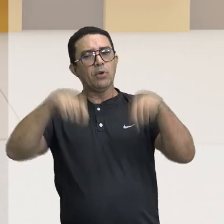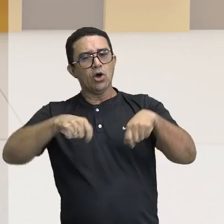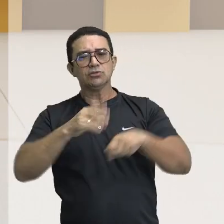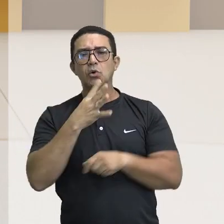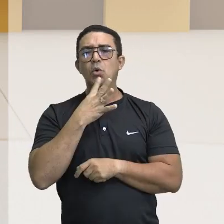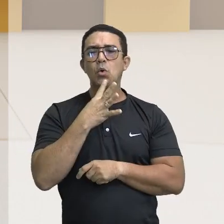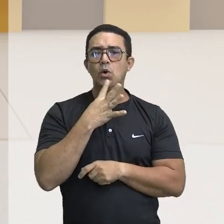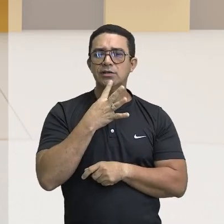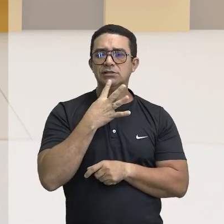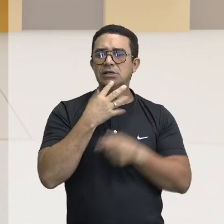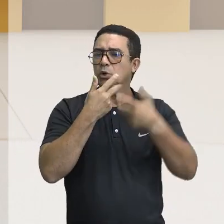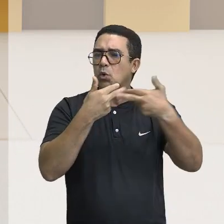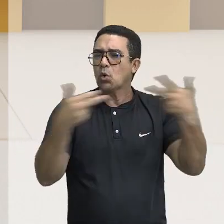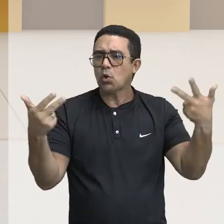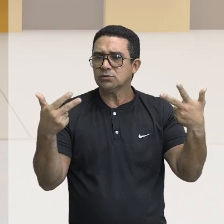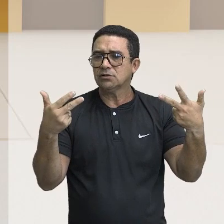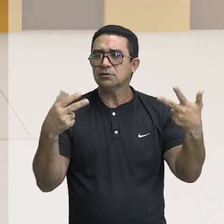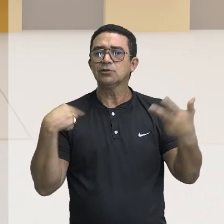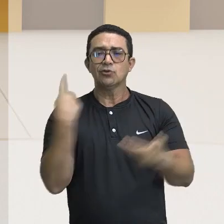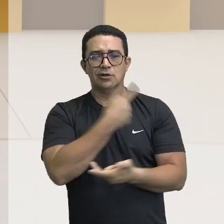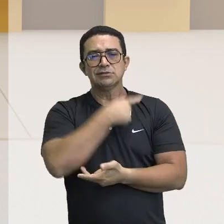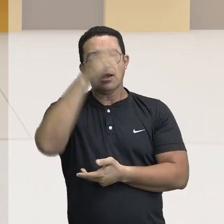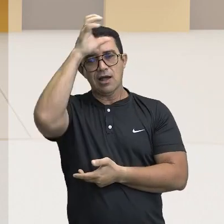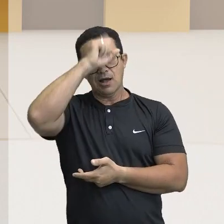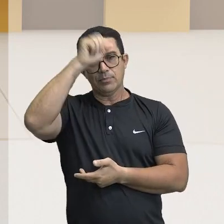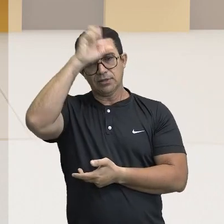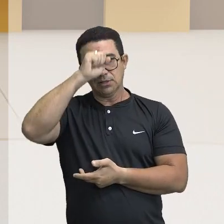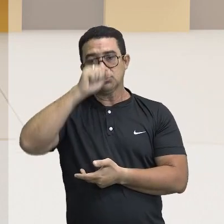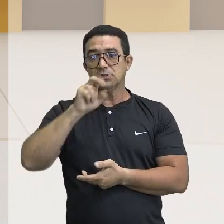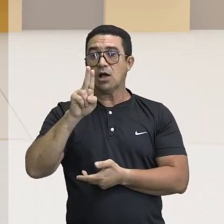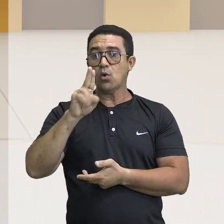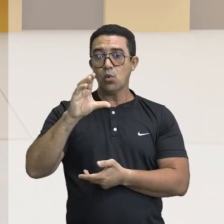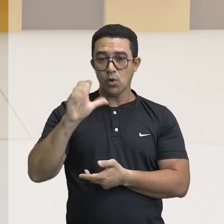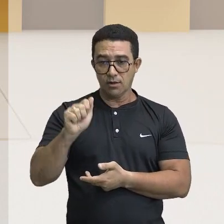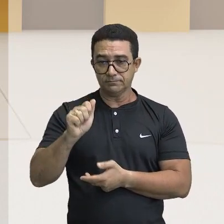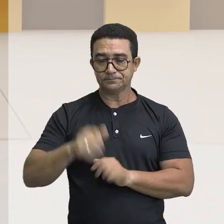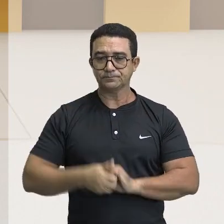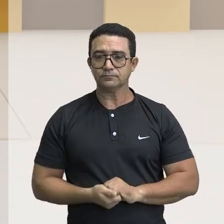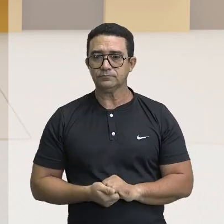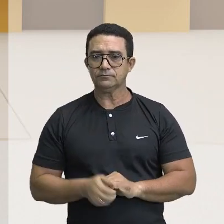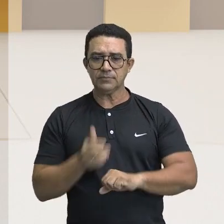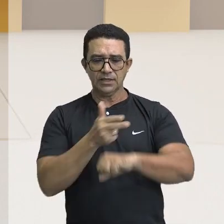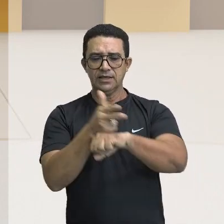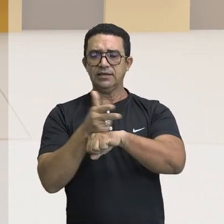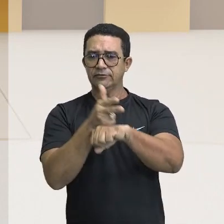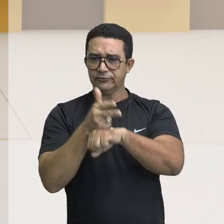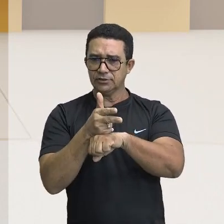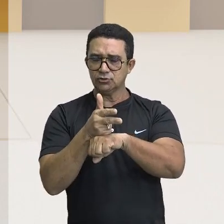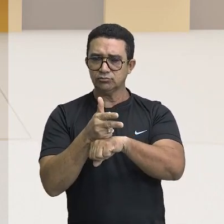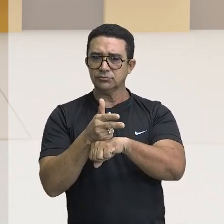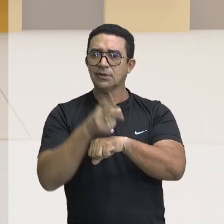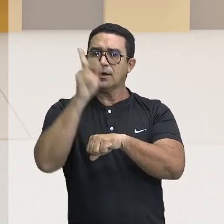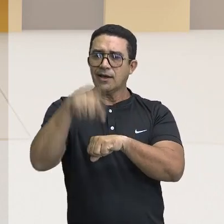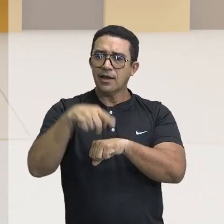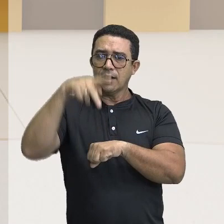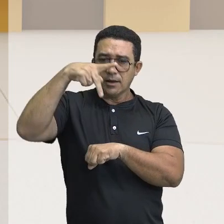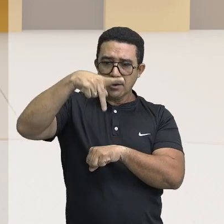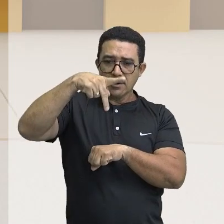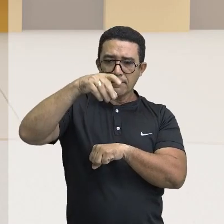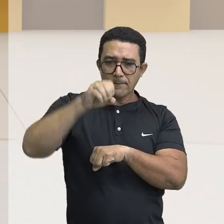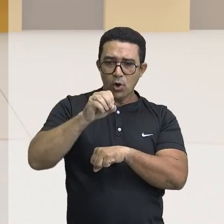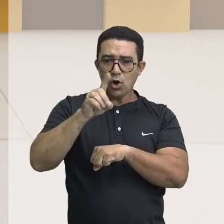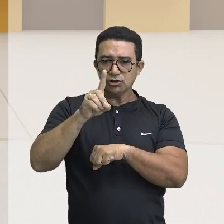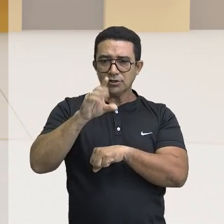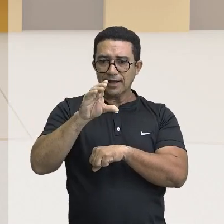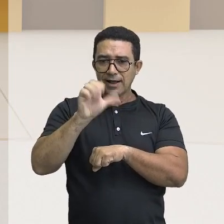aquilo que descobrimos nessa unidade curricular de aprofundamento. Esse vídeo, na verdade, ele é em formato de podcast, mas você